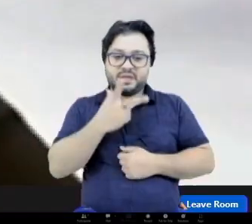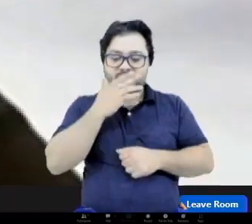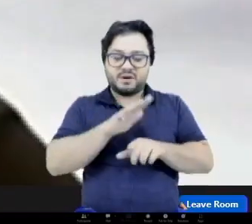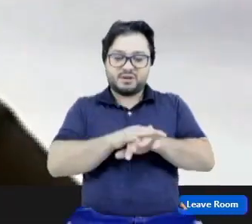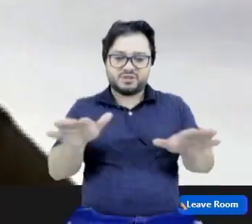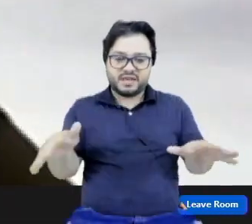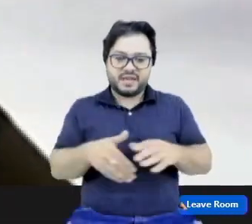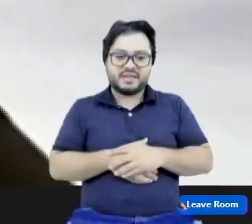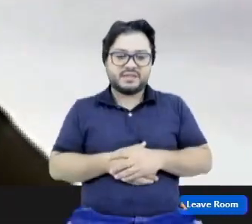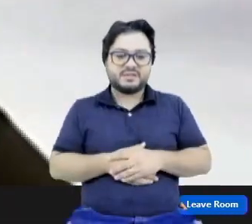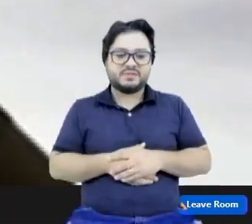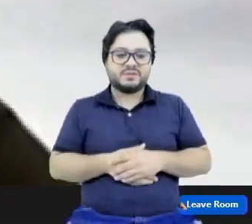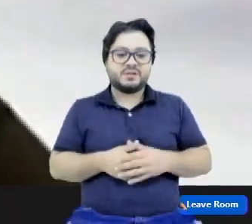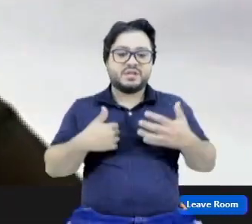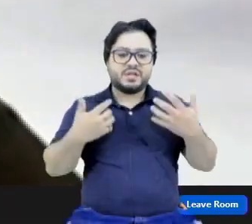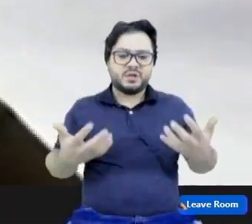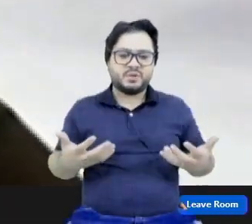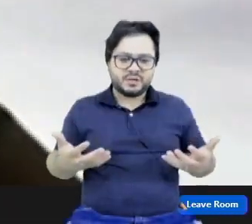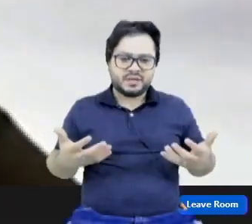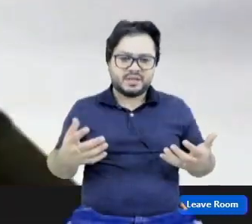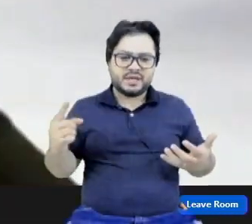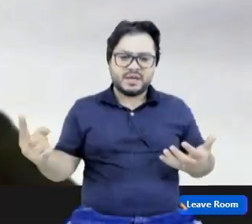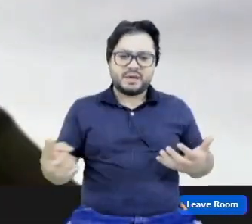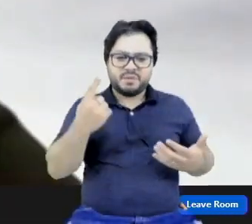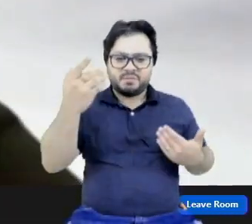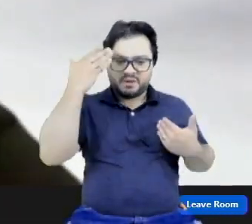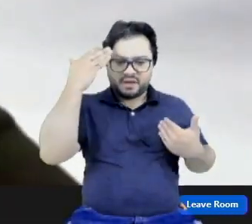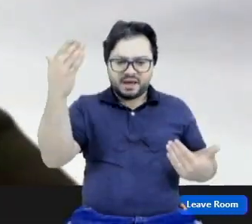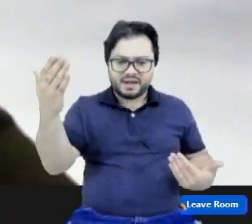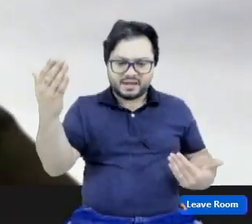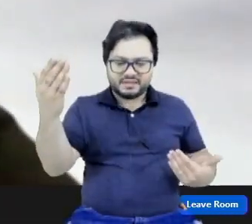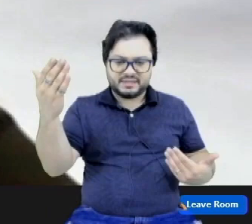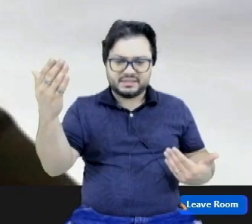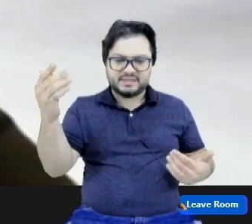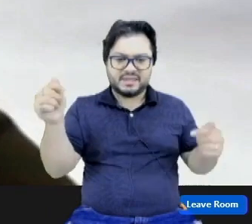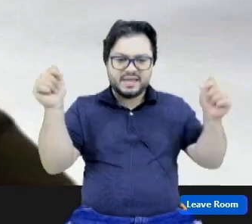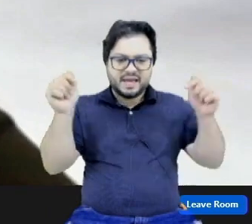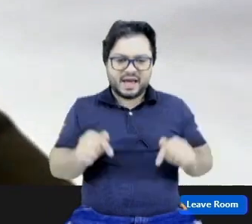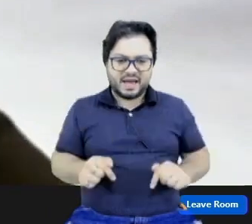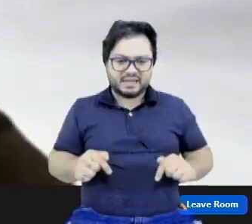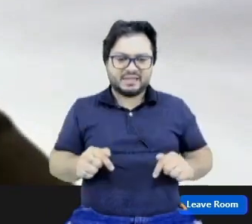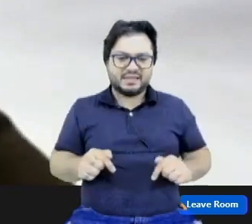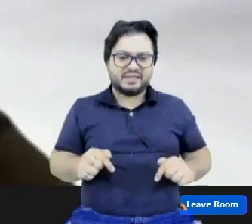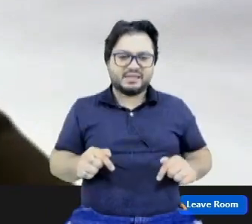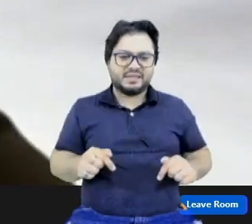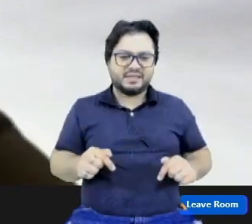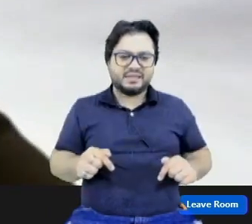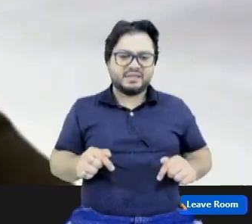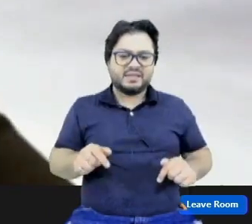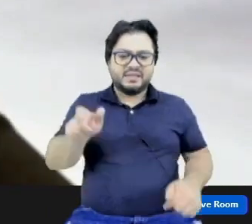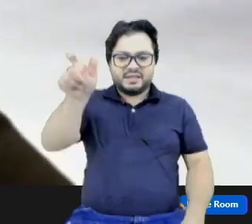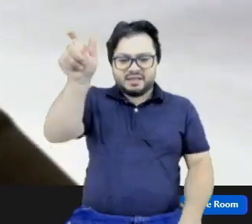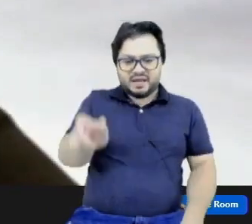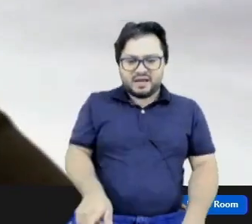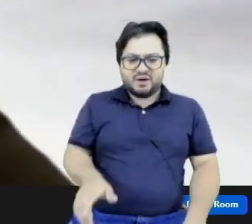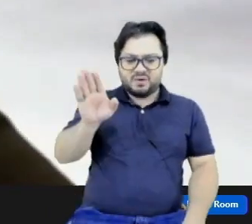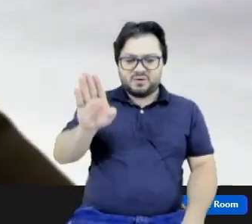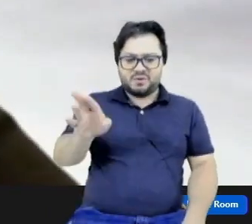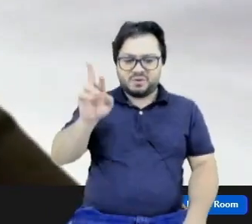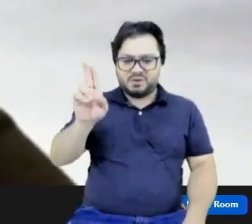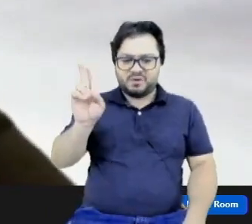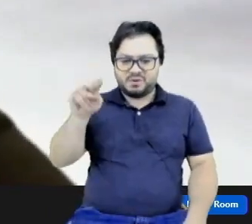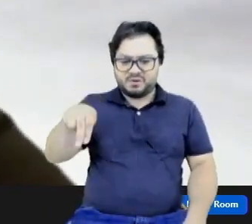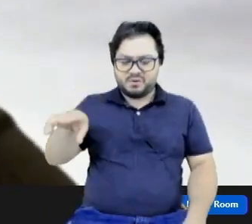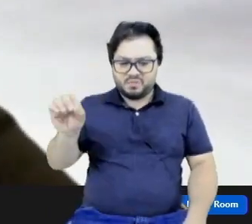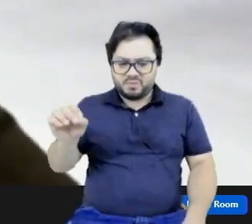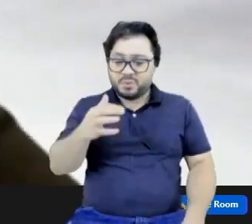isso. Eu queria primeiro agradecer aqui, deixar um agradecimento ao Bruno Sobrinho, que